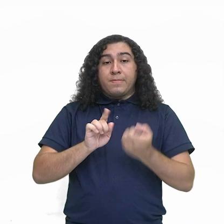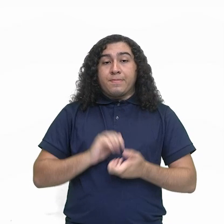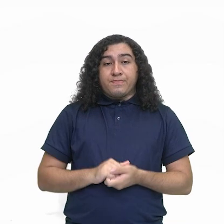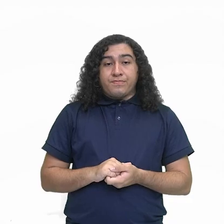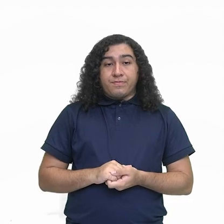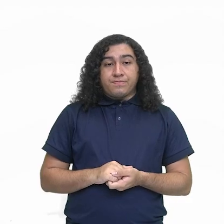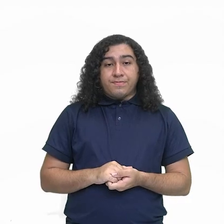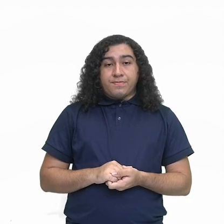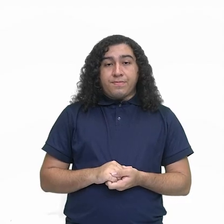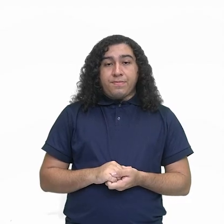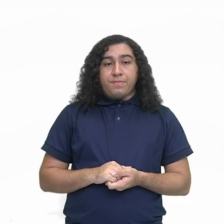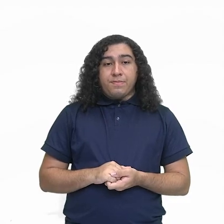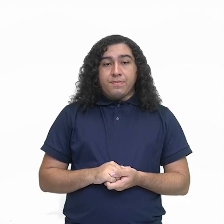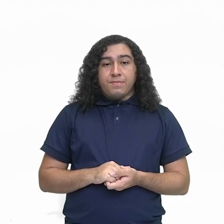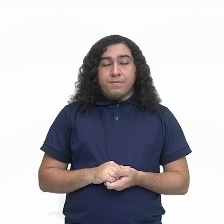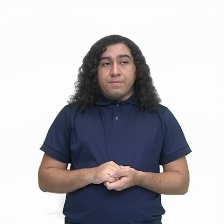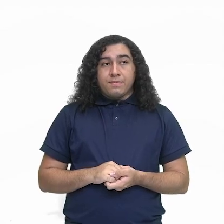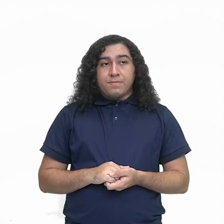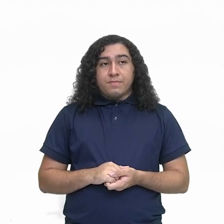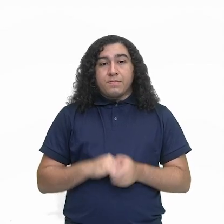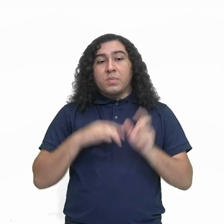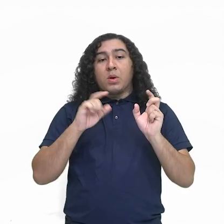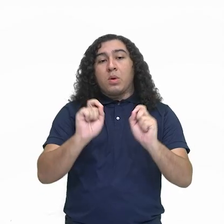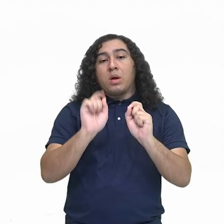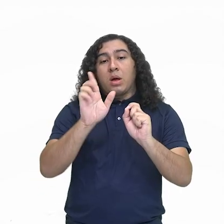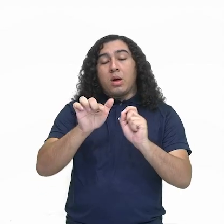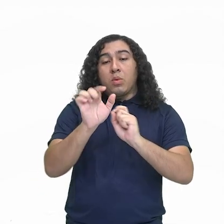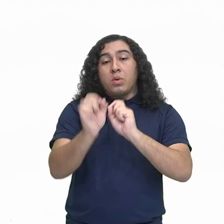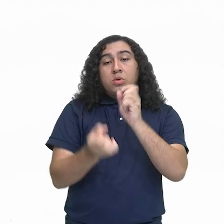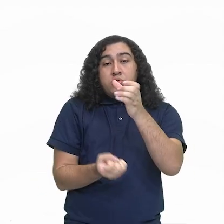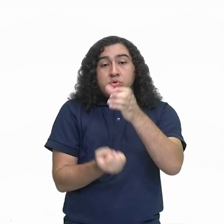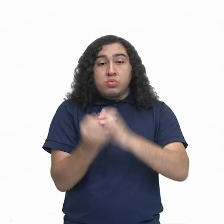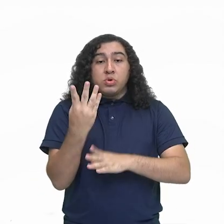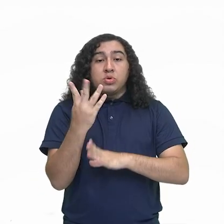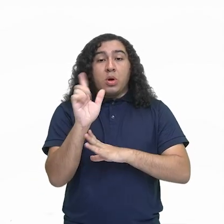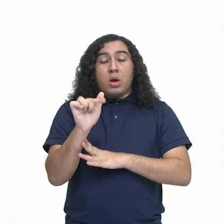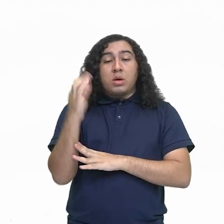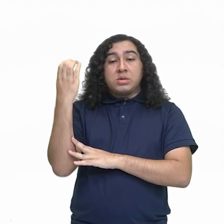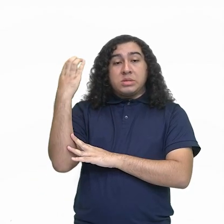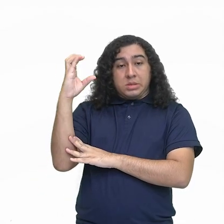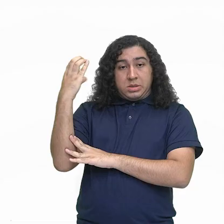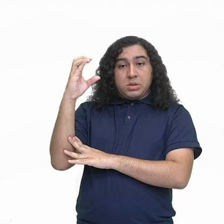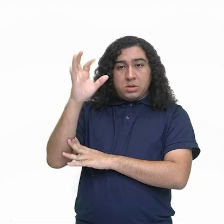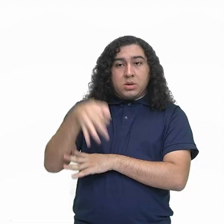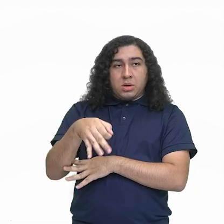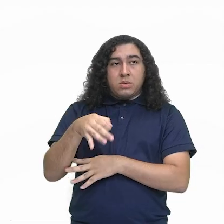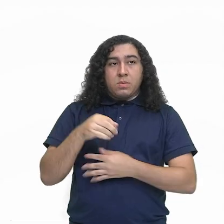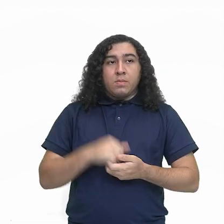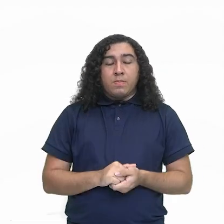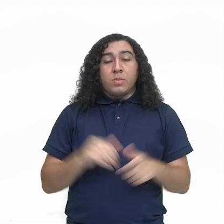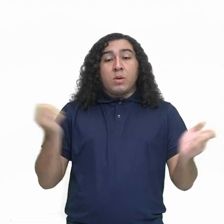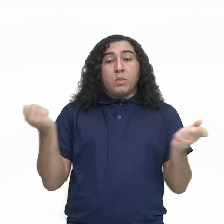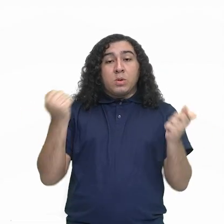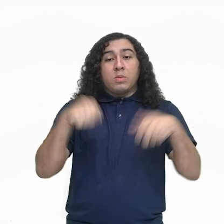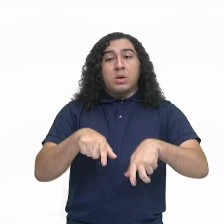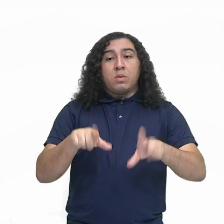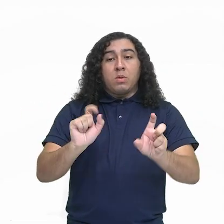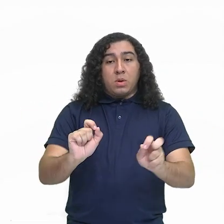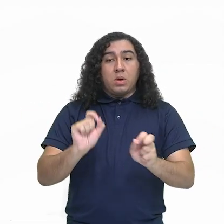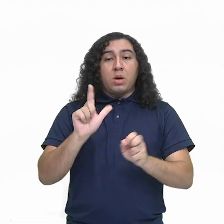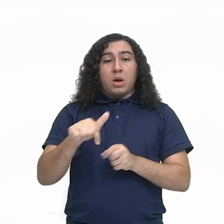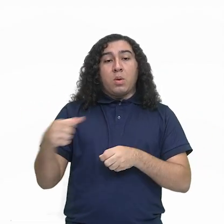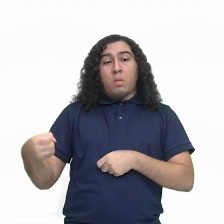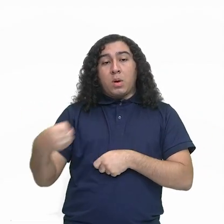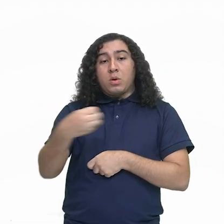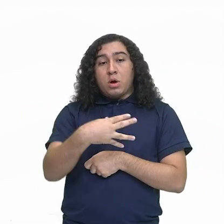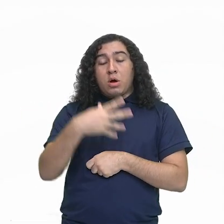realidade. Isso veio com o quê? Com o surgimento da ciência, né? O conhecimento da ciência possibilitou